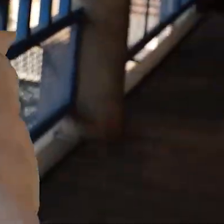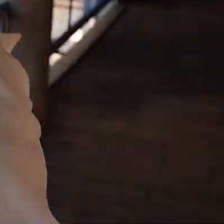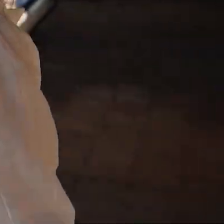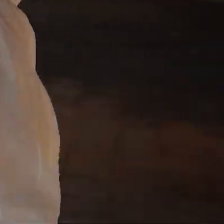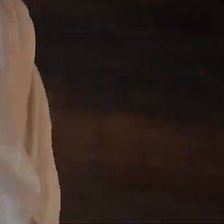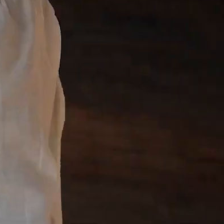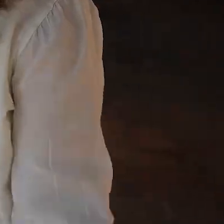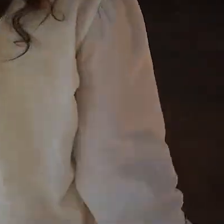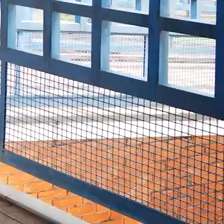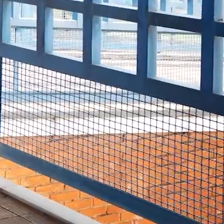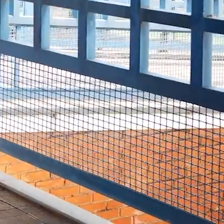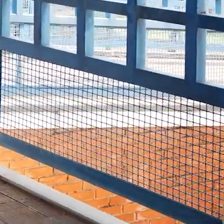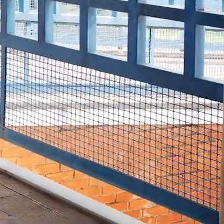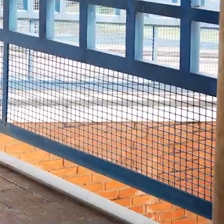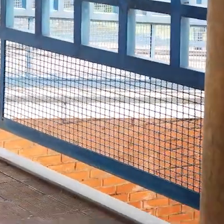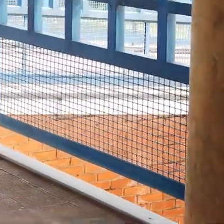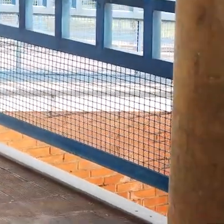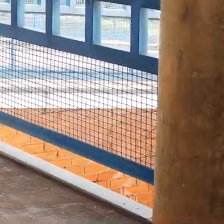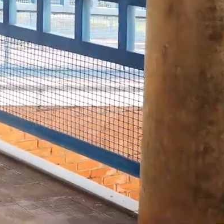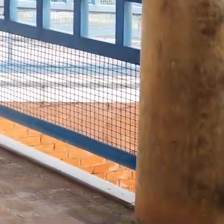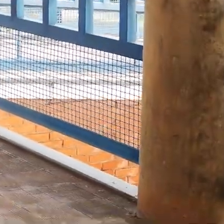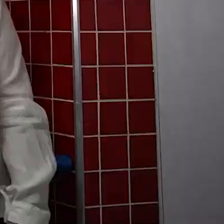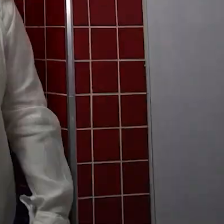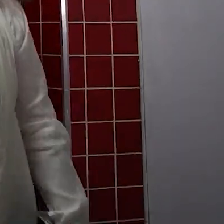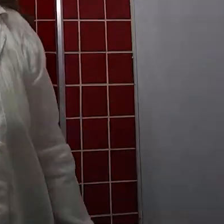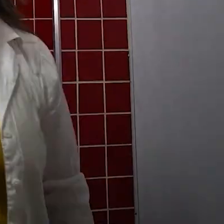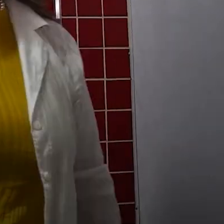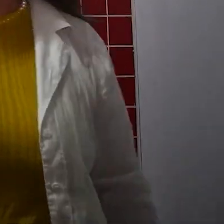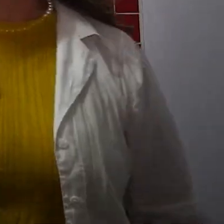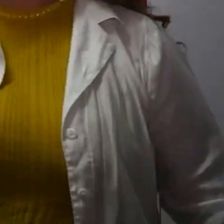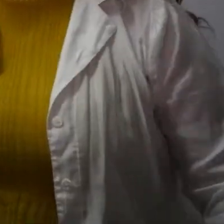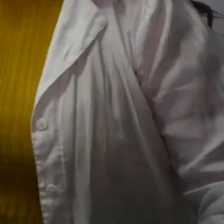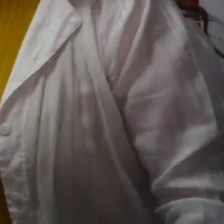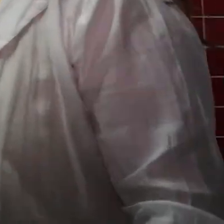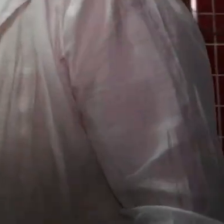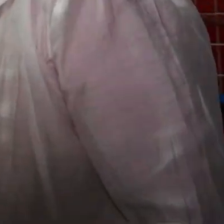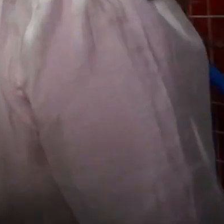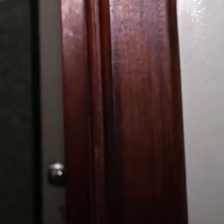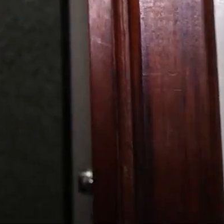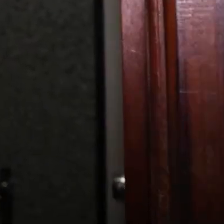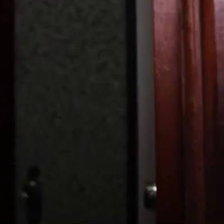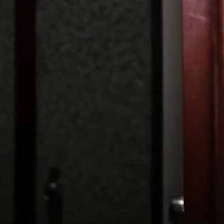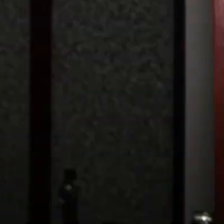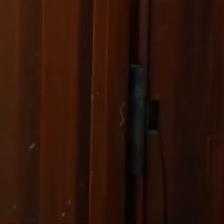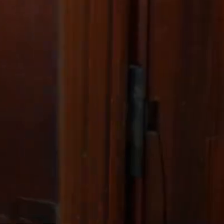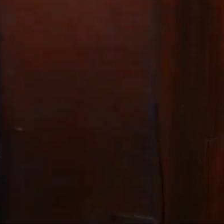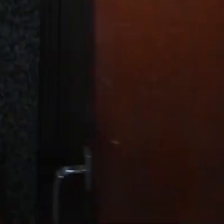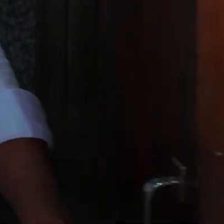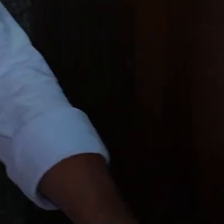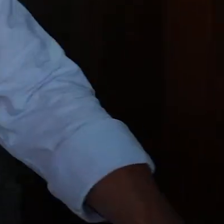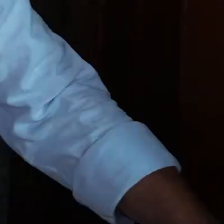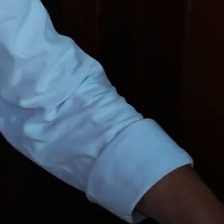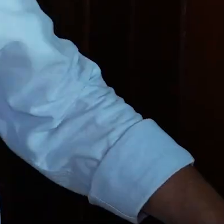respeitada, valorizada e ouvida em toda a riqueza da sua trajetória.